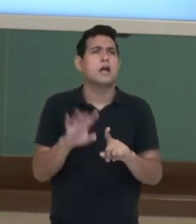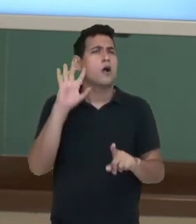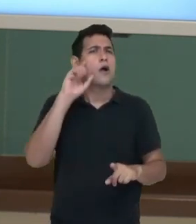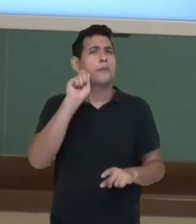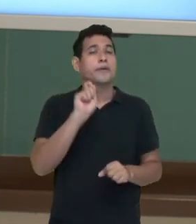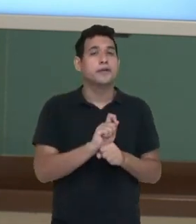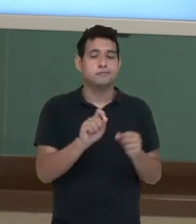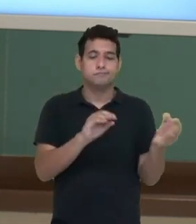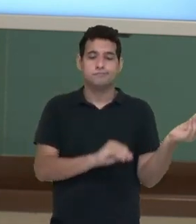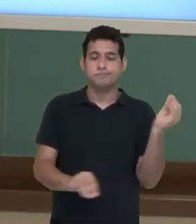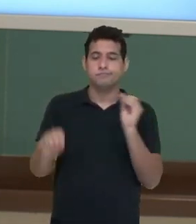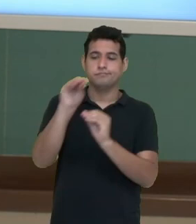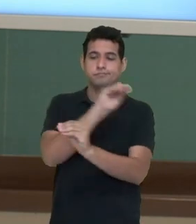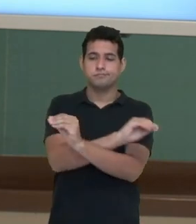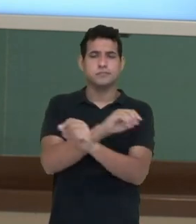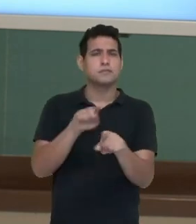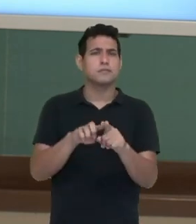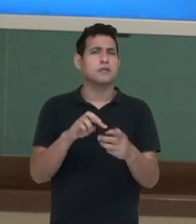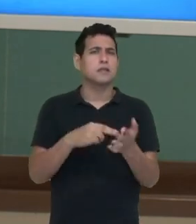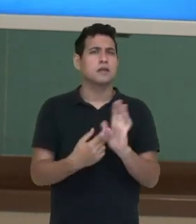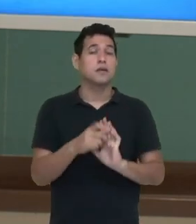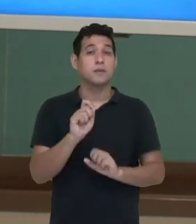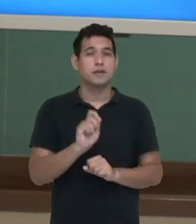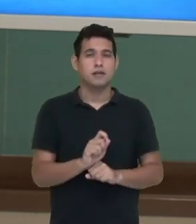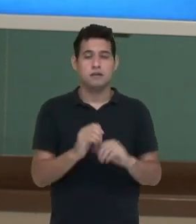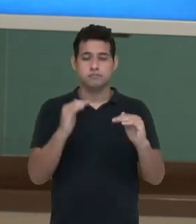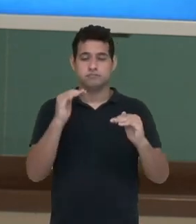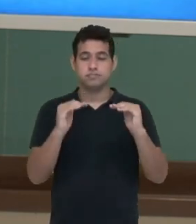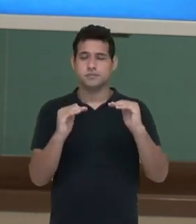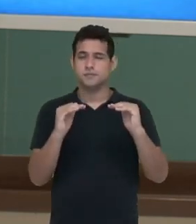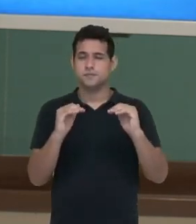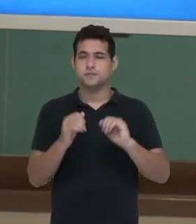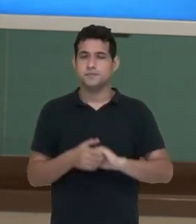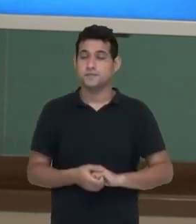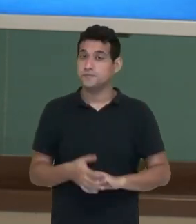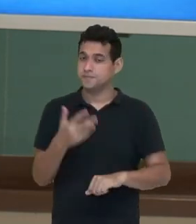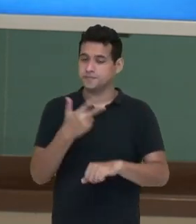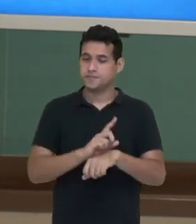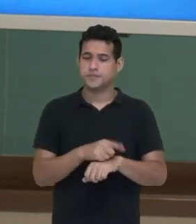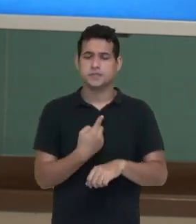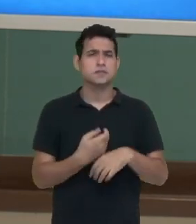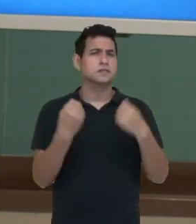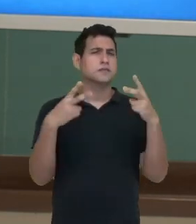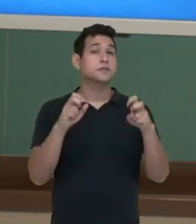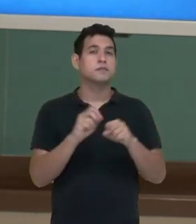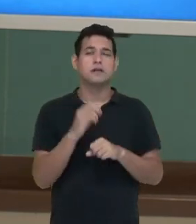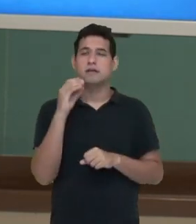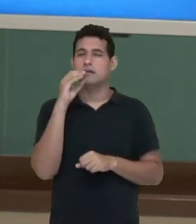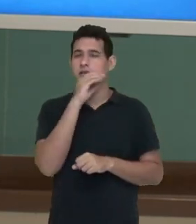nessa transferência de calor, vai dar-se então o equilíbrio térmico. Neste vídeo nós falamos sobre